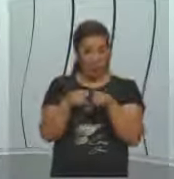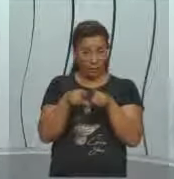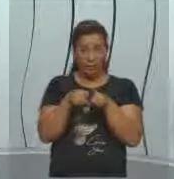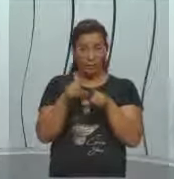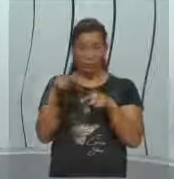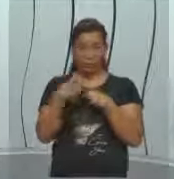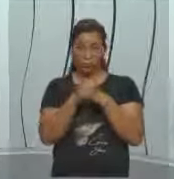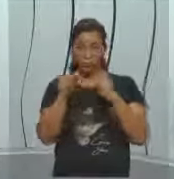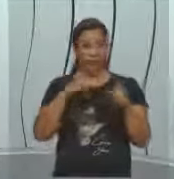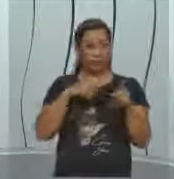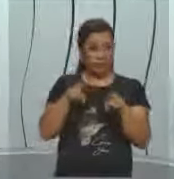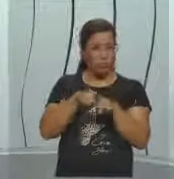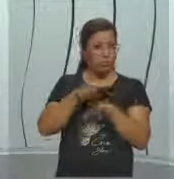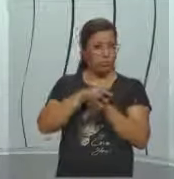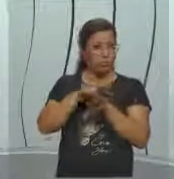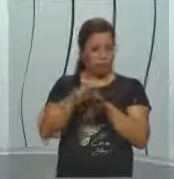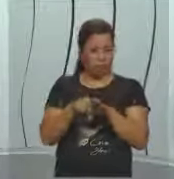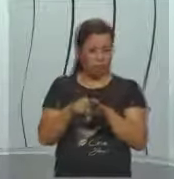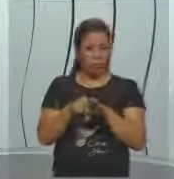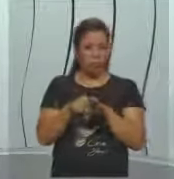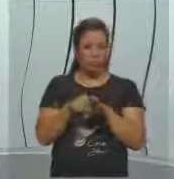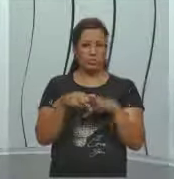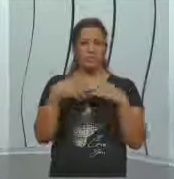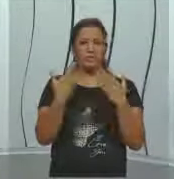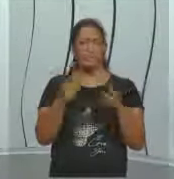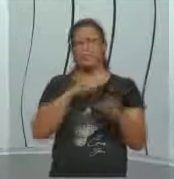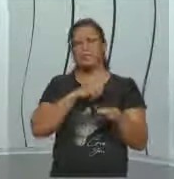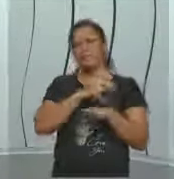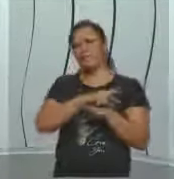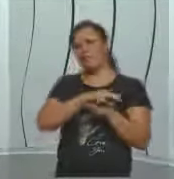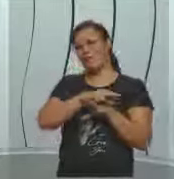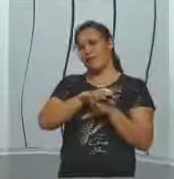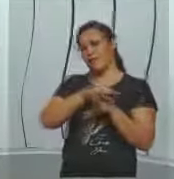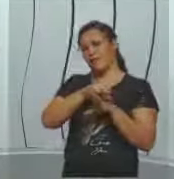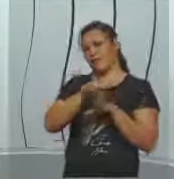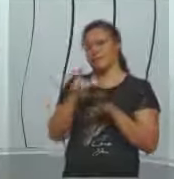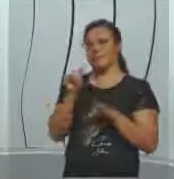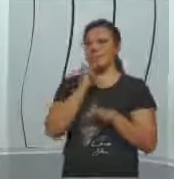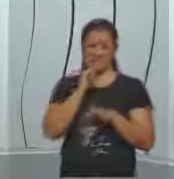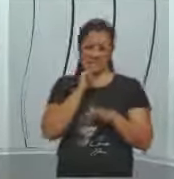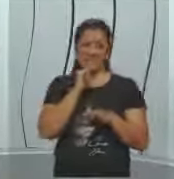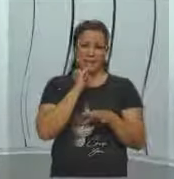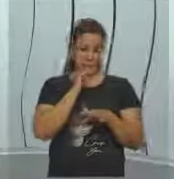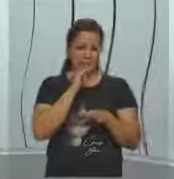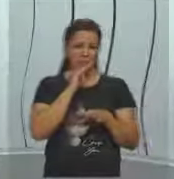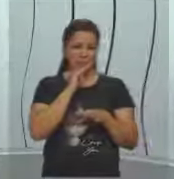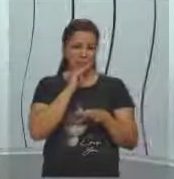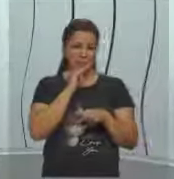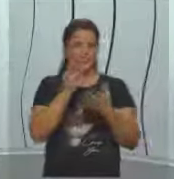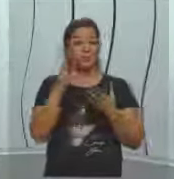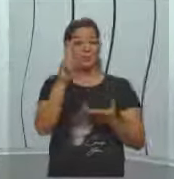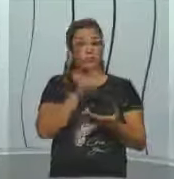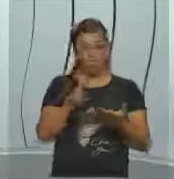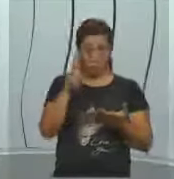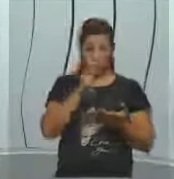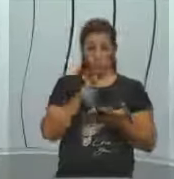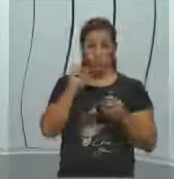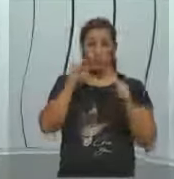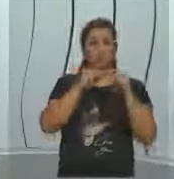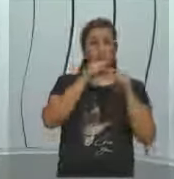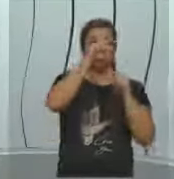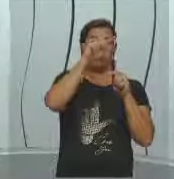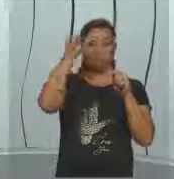também com componentes eletrônicos. Então a gente pode pensar em muitos e muitos e muitos exemplos aí que utilizam circuitos